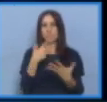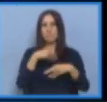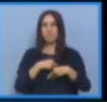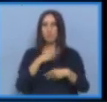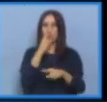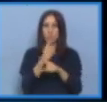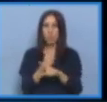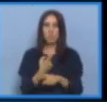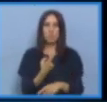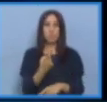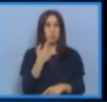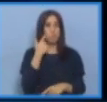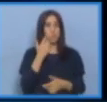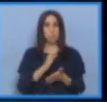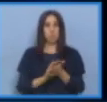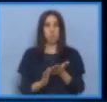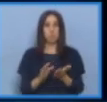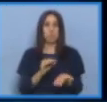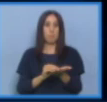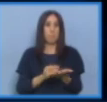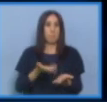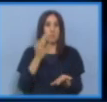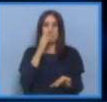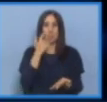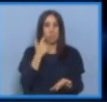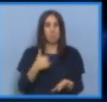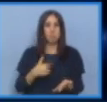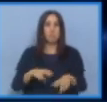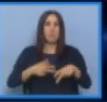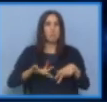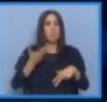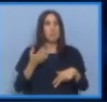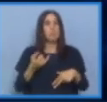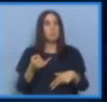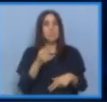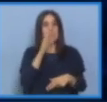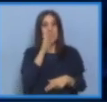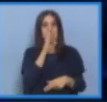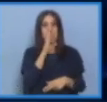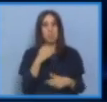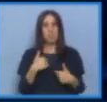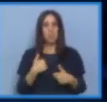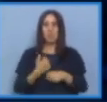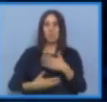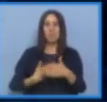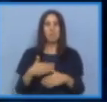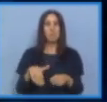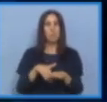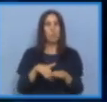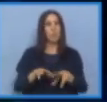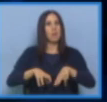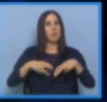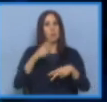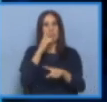recíproco. Porque se eu não conheço, fico mais pobre. Se eu conheço, fico mais rico e depois, então, se eu participo e sou ativo também, há um